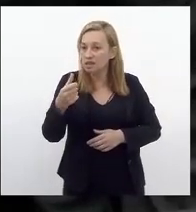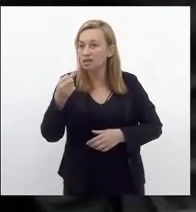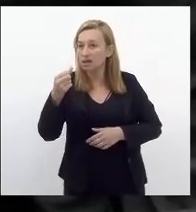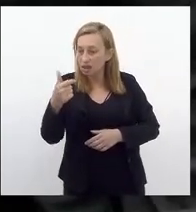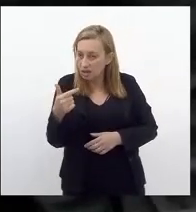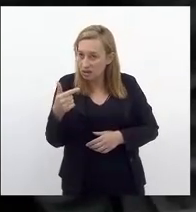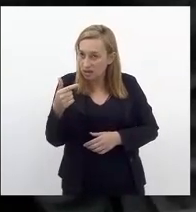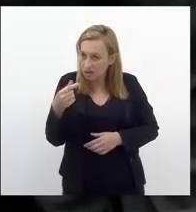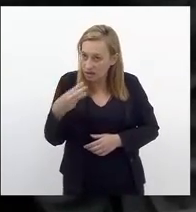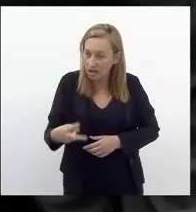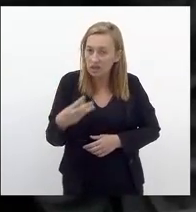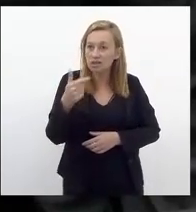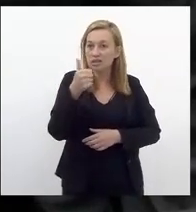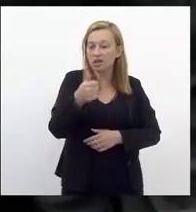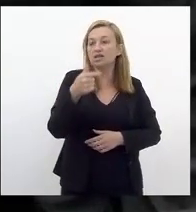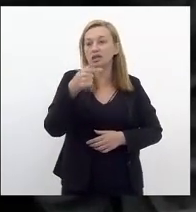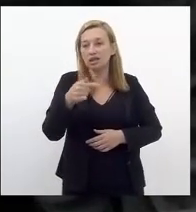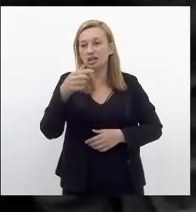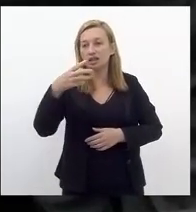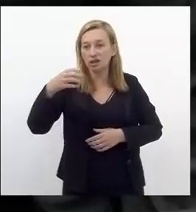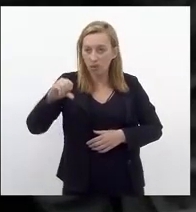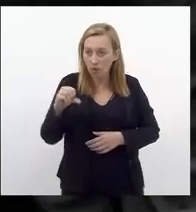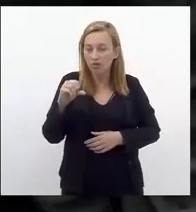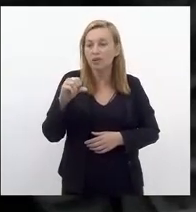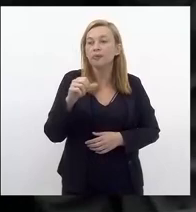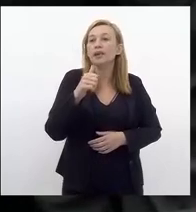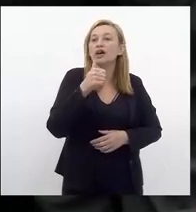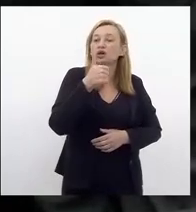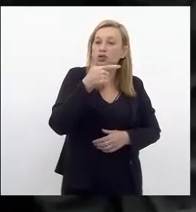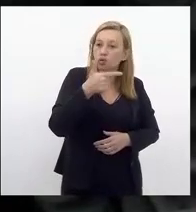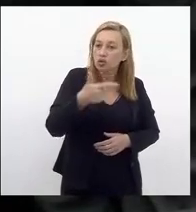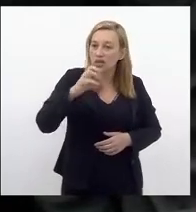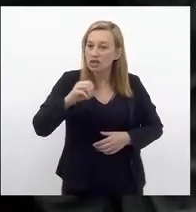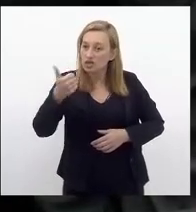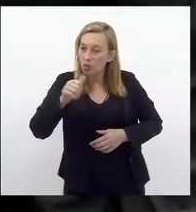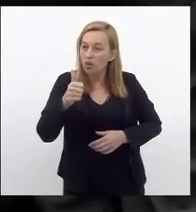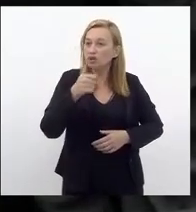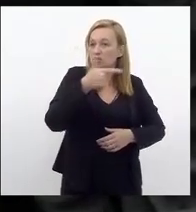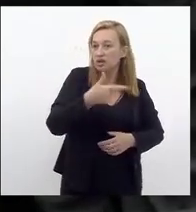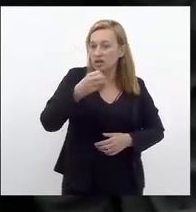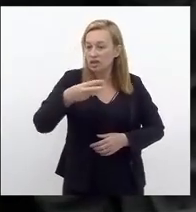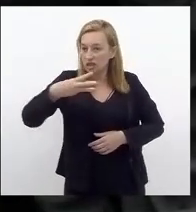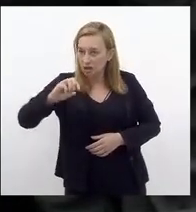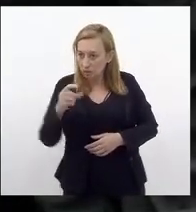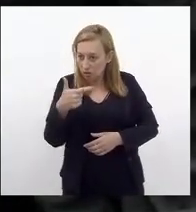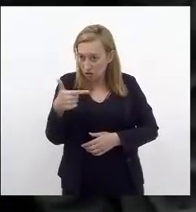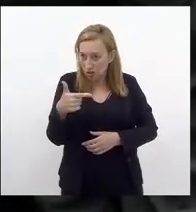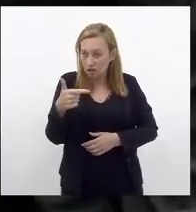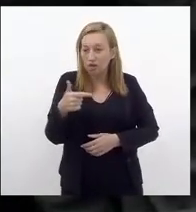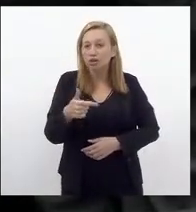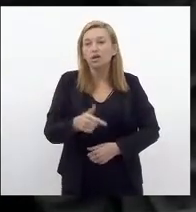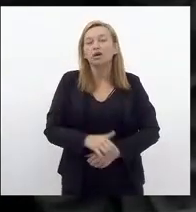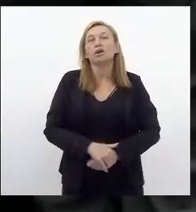67 mil 178/179 211 221 232